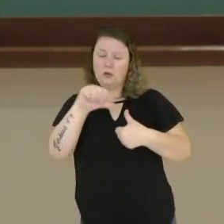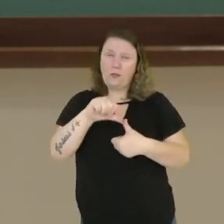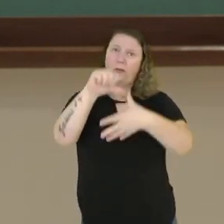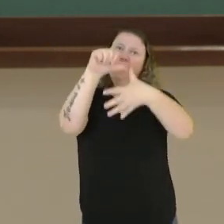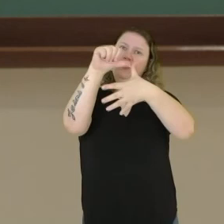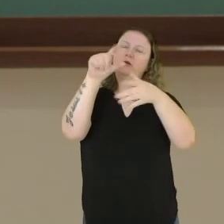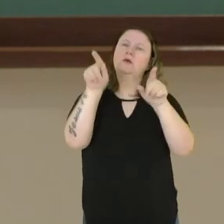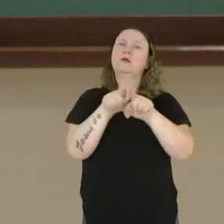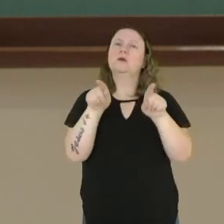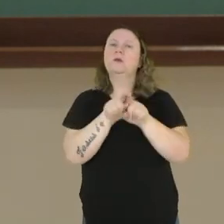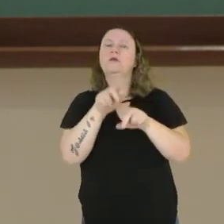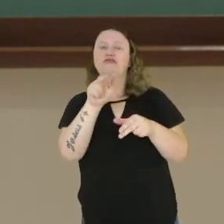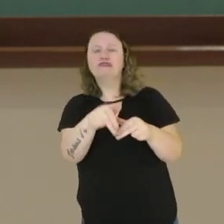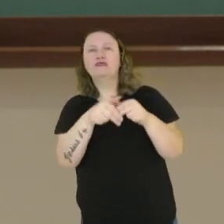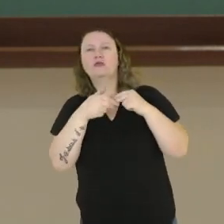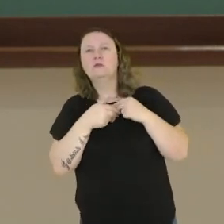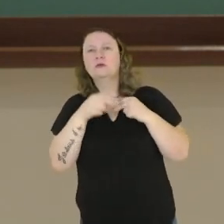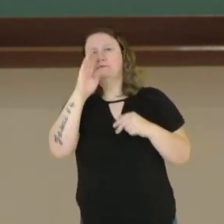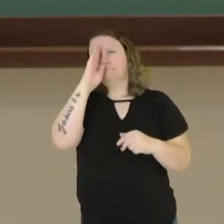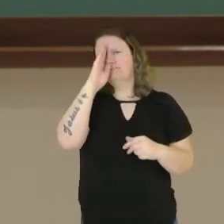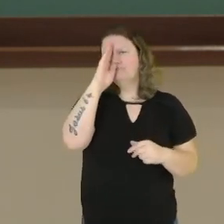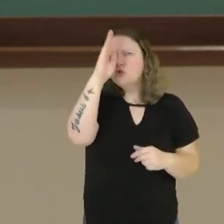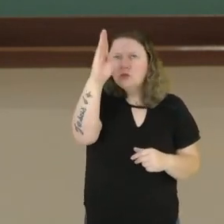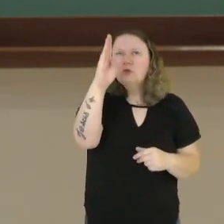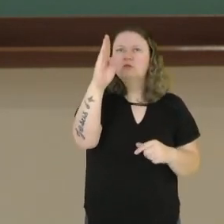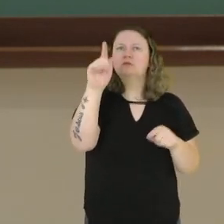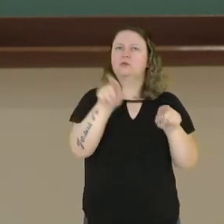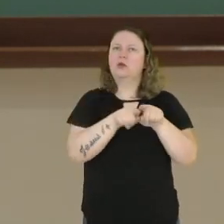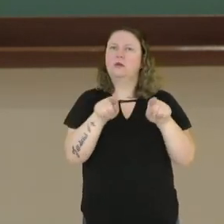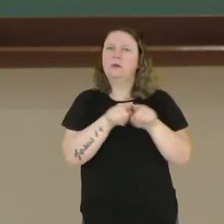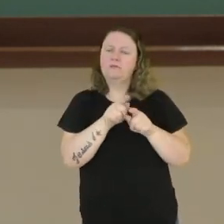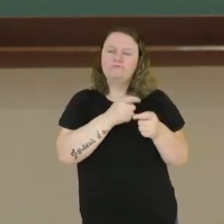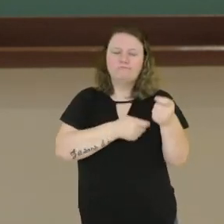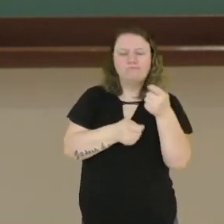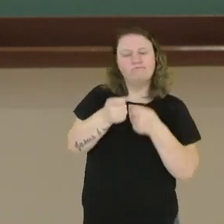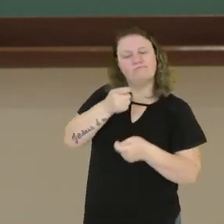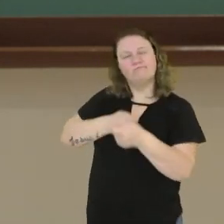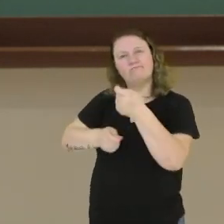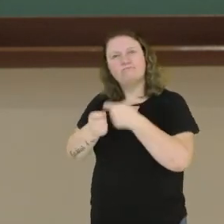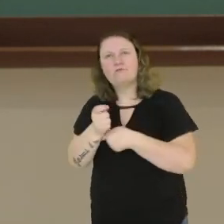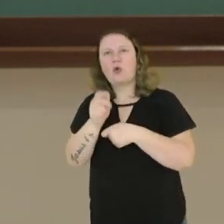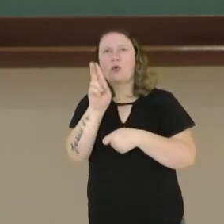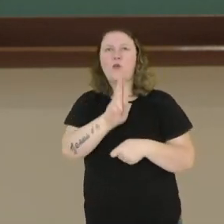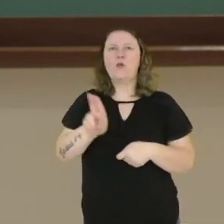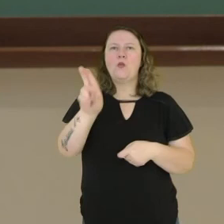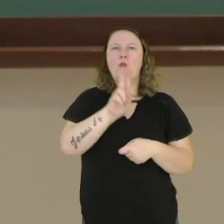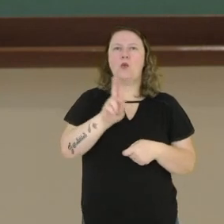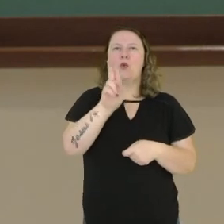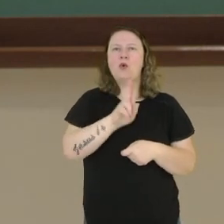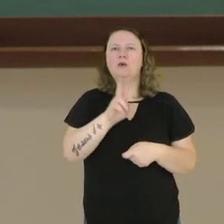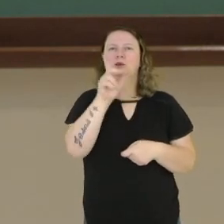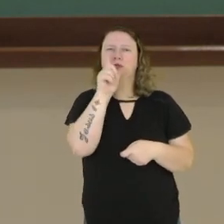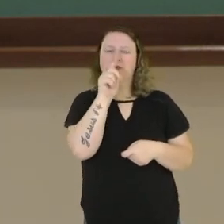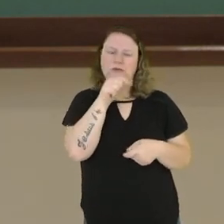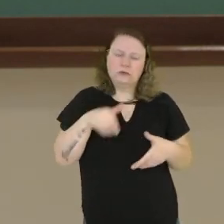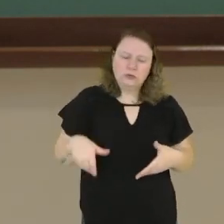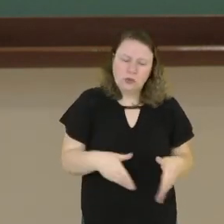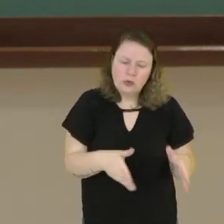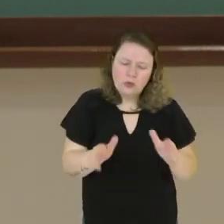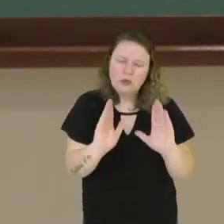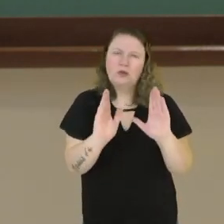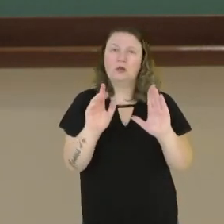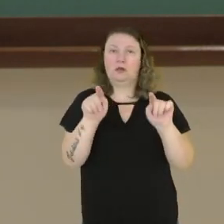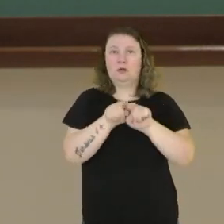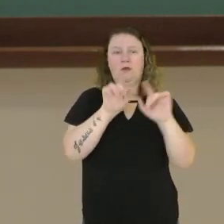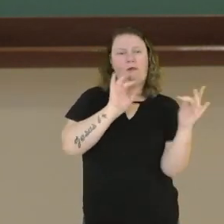que esses motivos ligados principalmente à questão comercial, o uso dos rios da região platina, e todo o